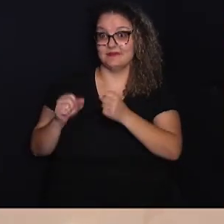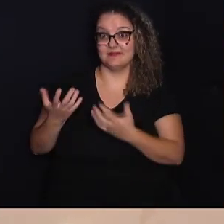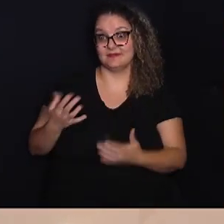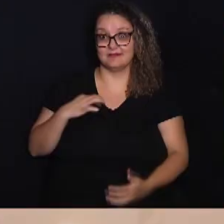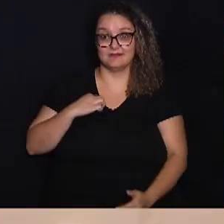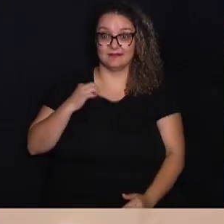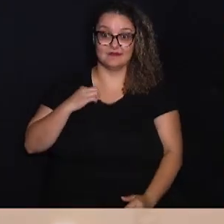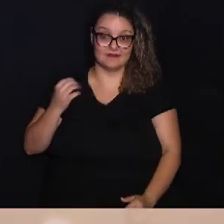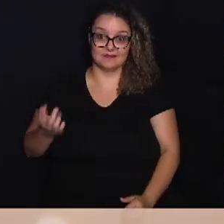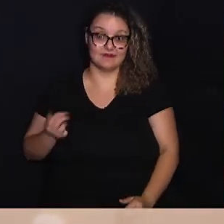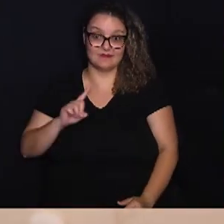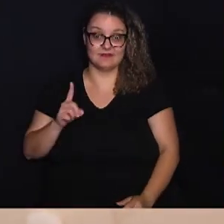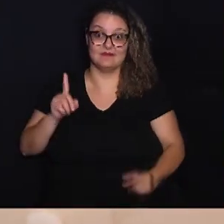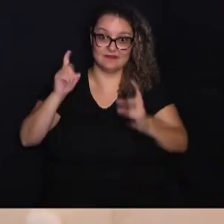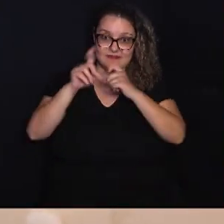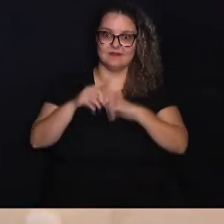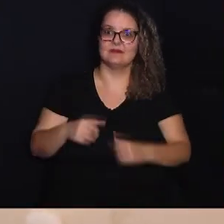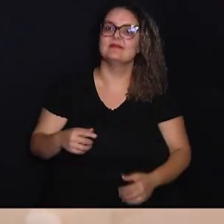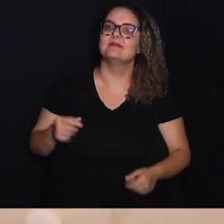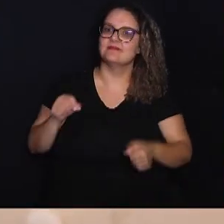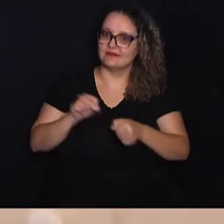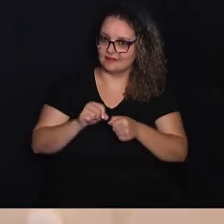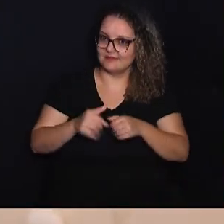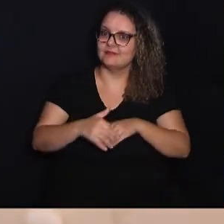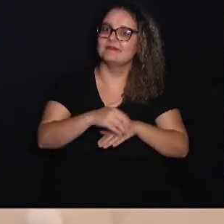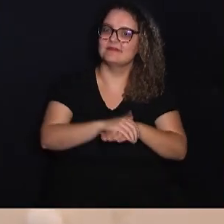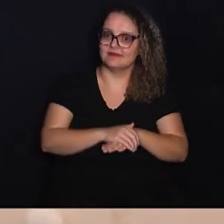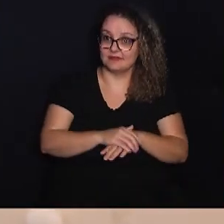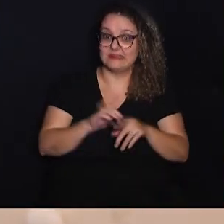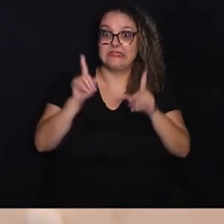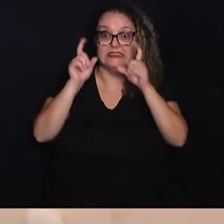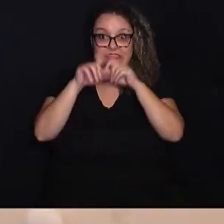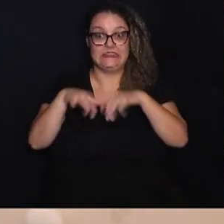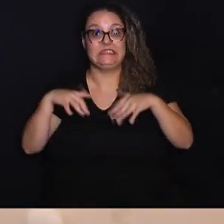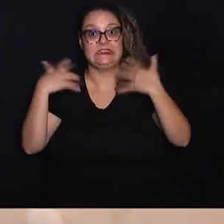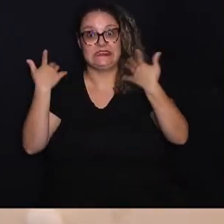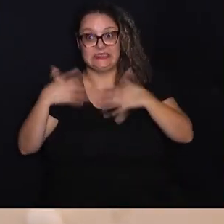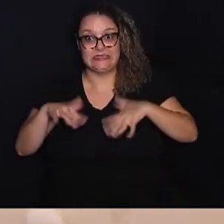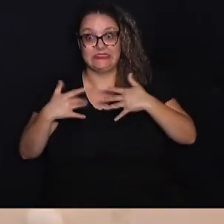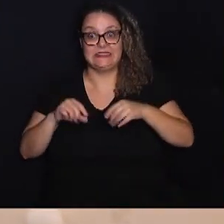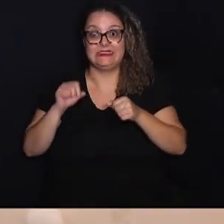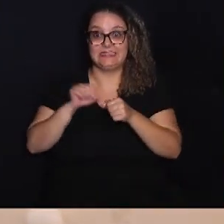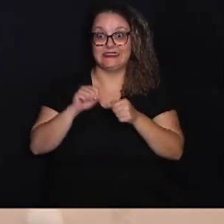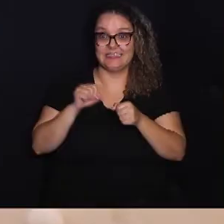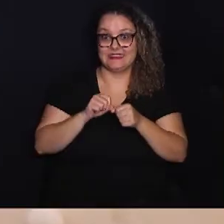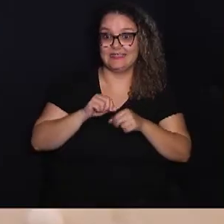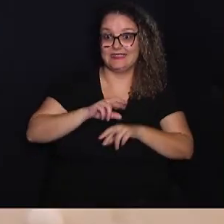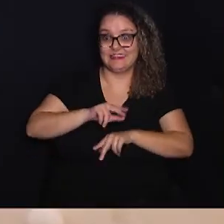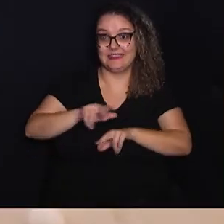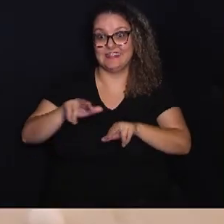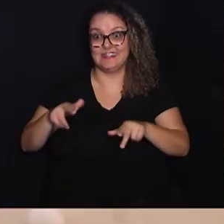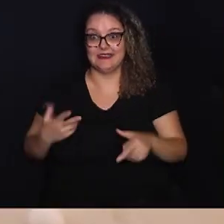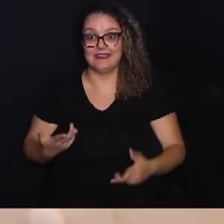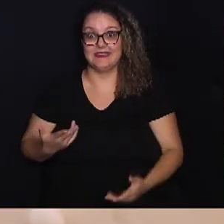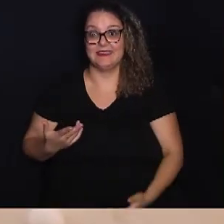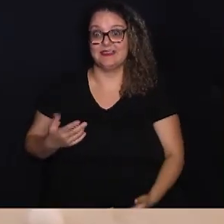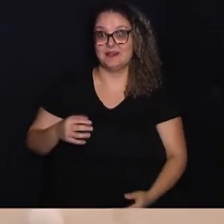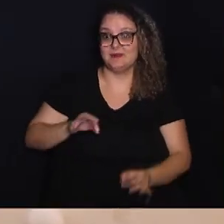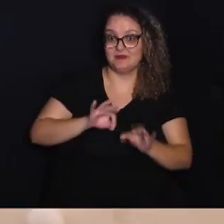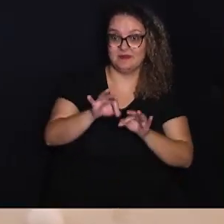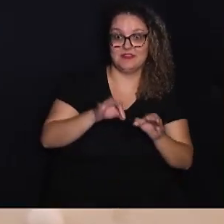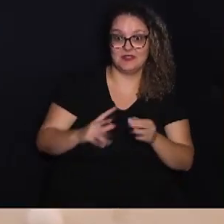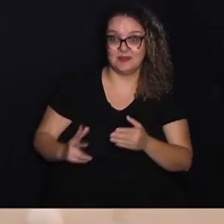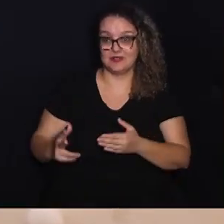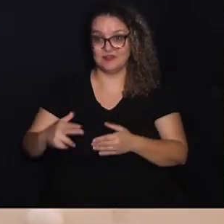achava que, tipo, não era tão difícil, mas agora fazendo chinelo eu sei que é bem difícil. Aí tem que fazer um monte de... medir um monte de coisa,